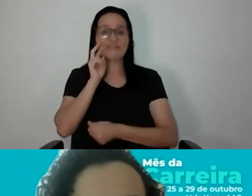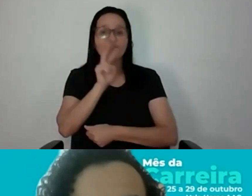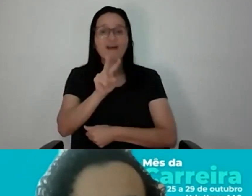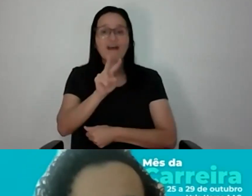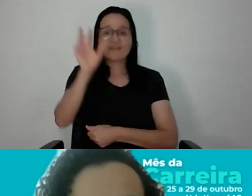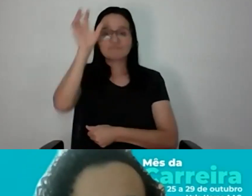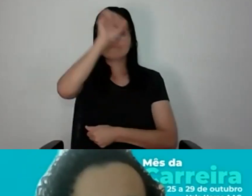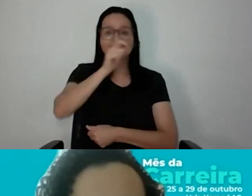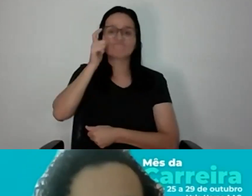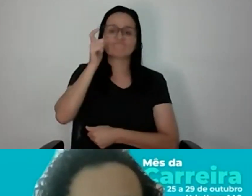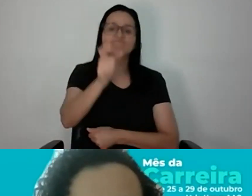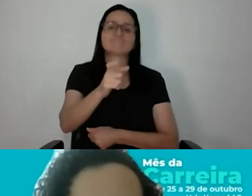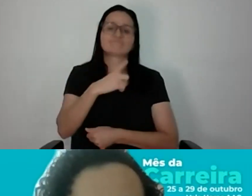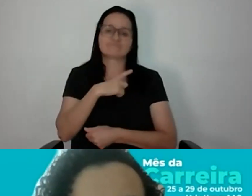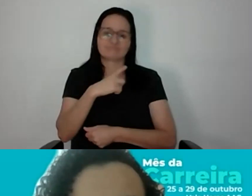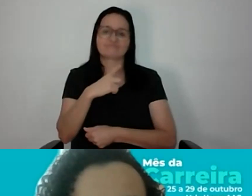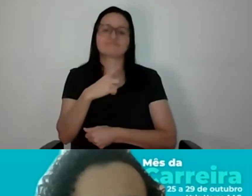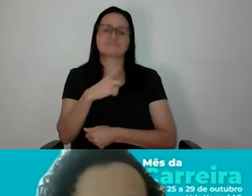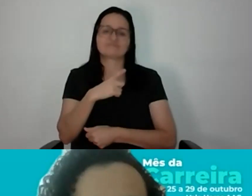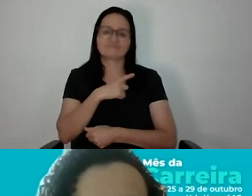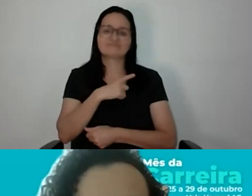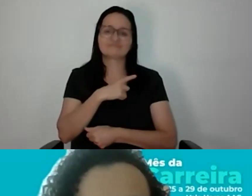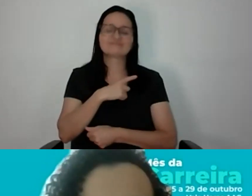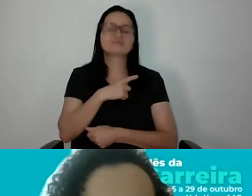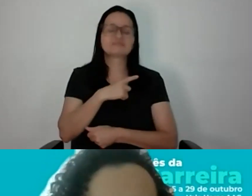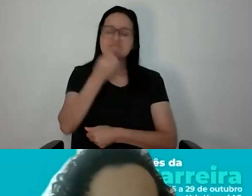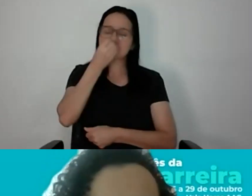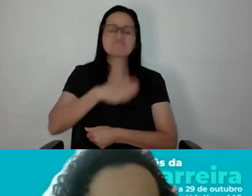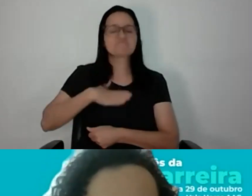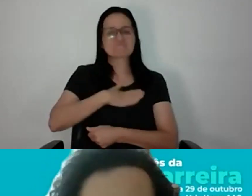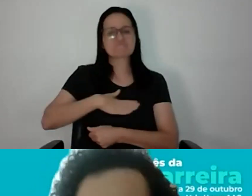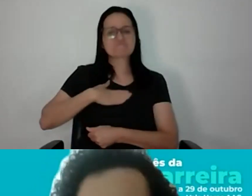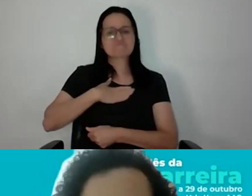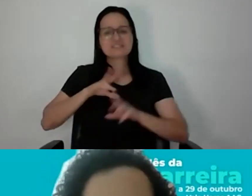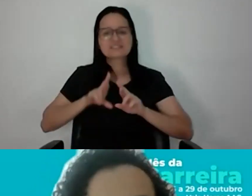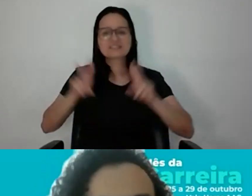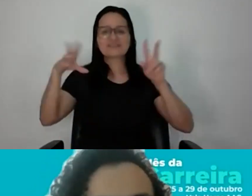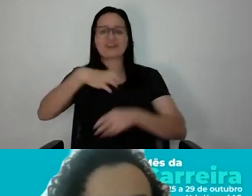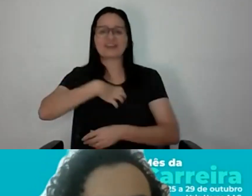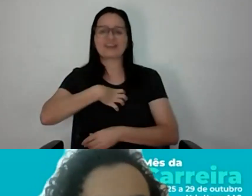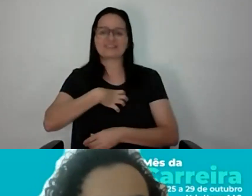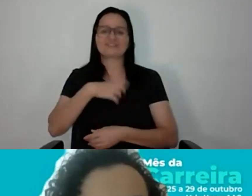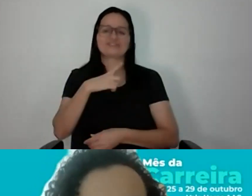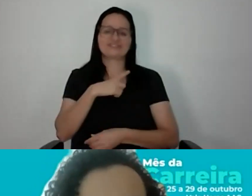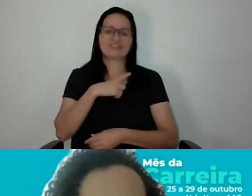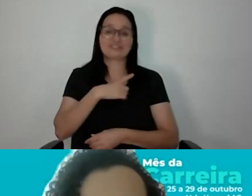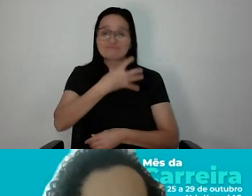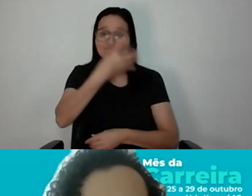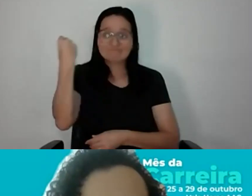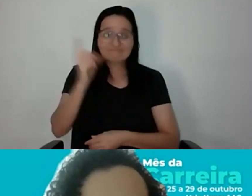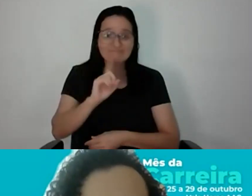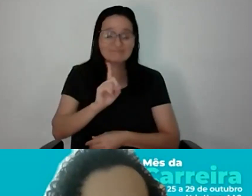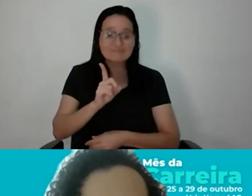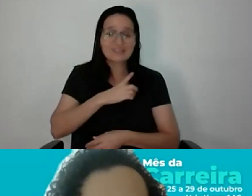que vocês querem algo a mais, que vocês estão buscando se diferenciar também. Em relação a isso, nunca esqueçam que o conhecimento está na mão